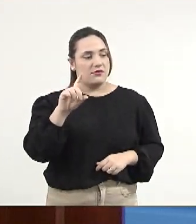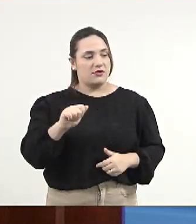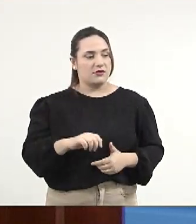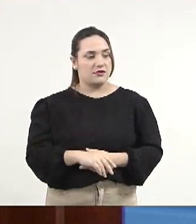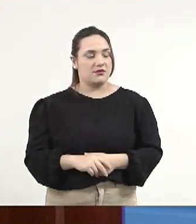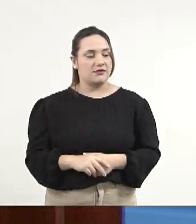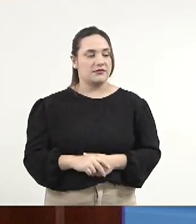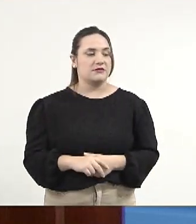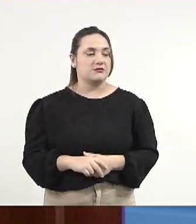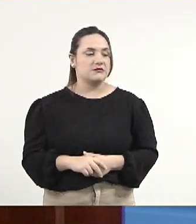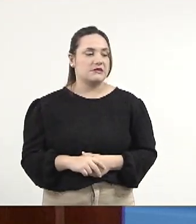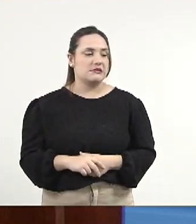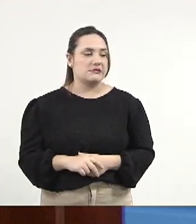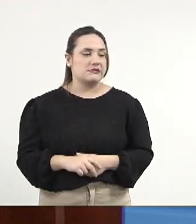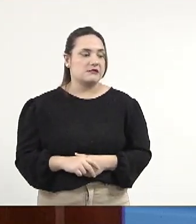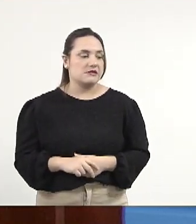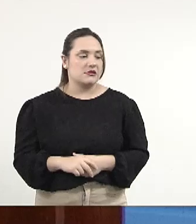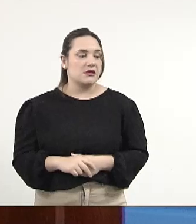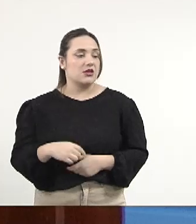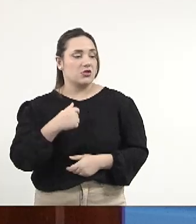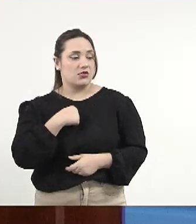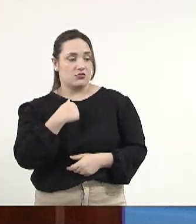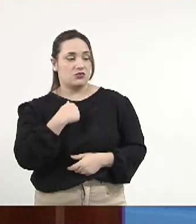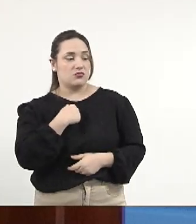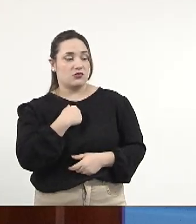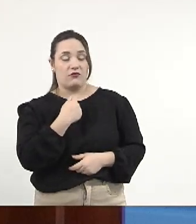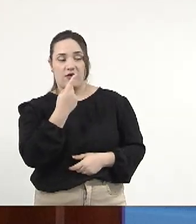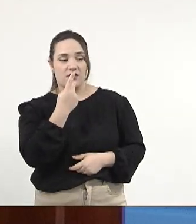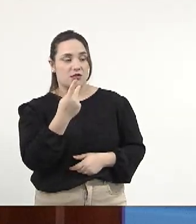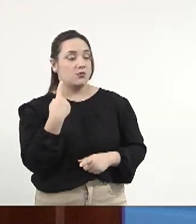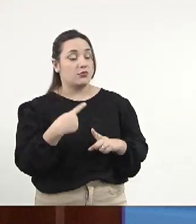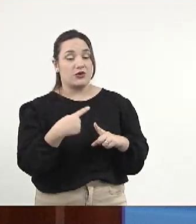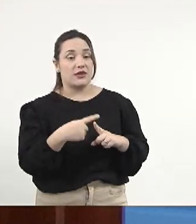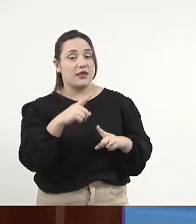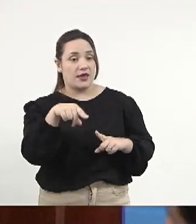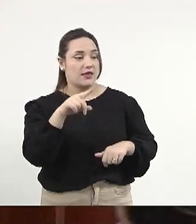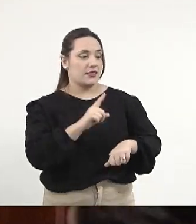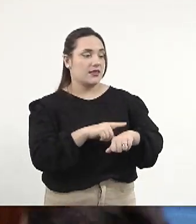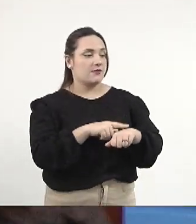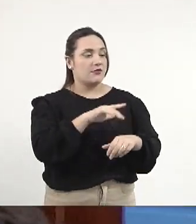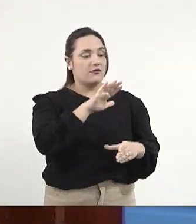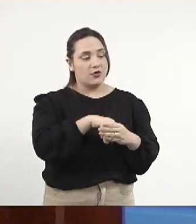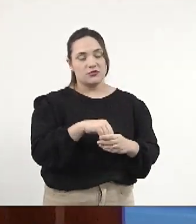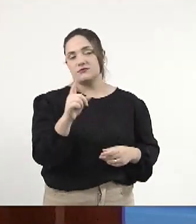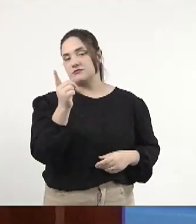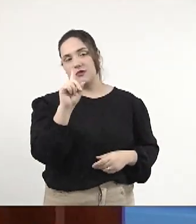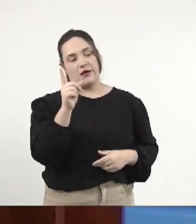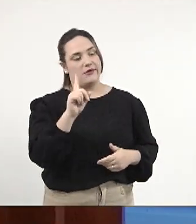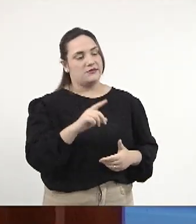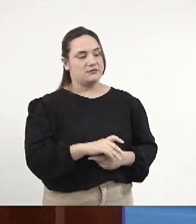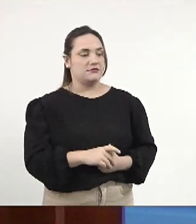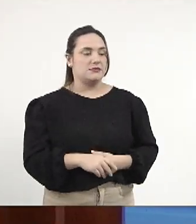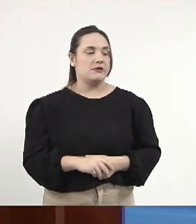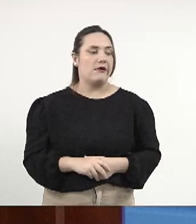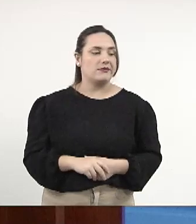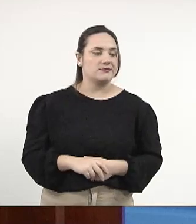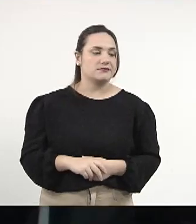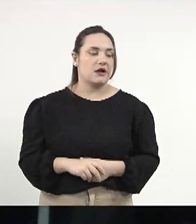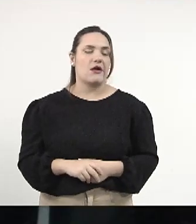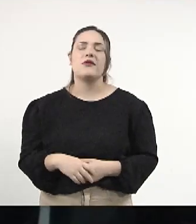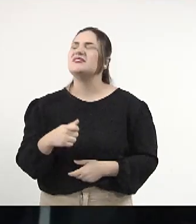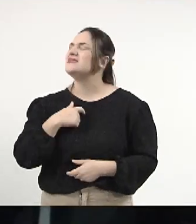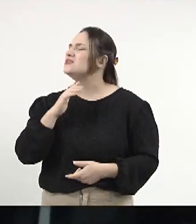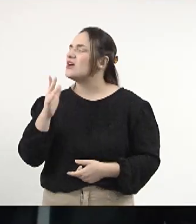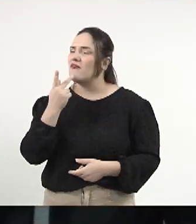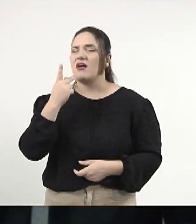eu só estou falando isso, não é porque é eleição, não. Eu já falei isso aqui muitas vezes. Eu já fiz